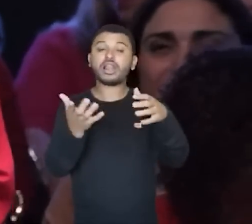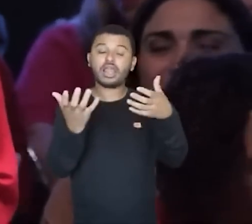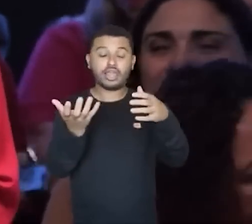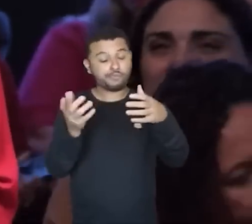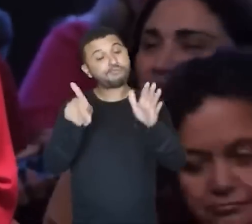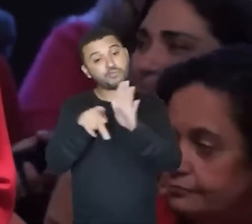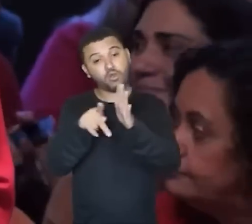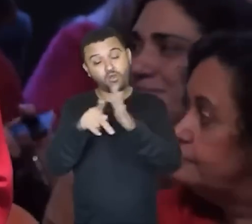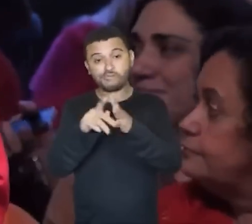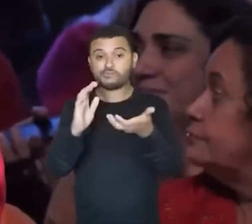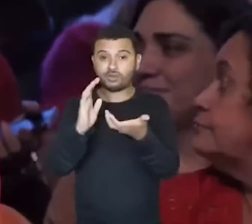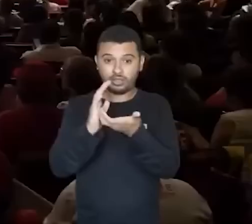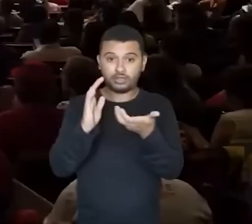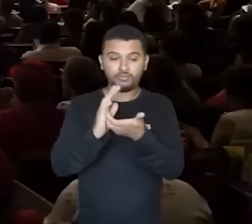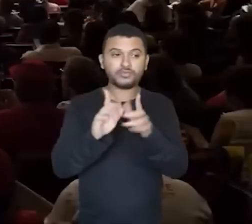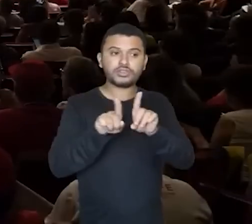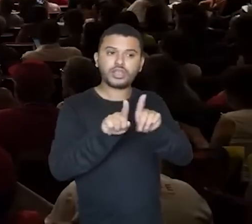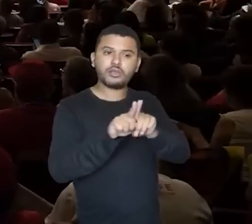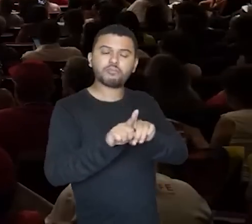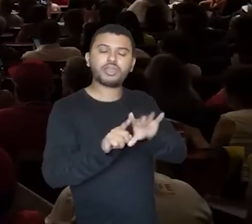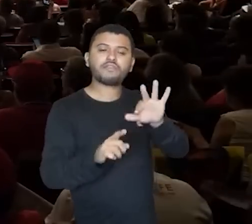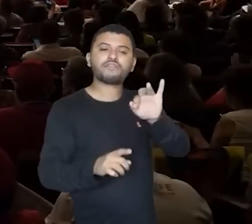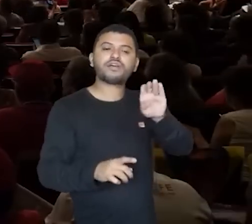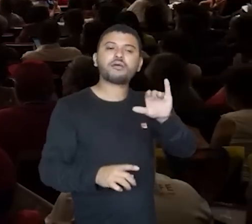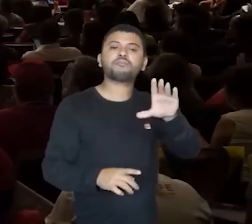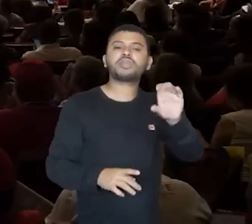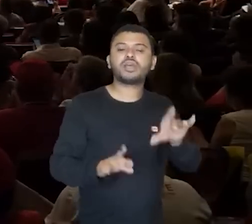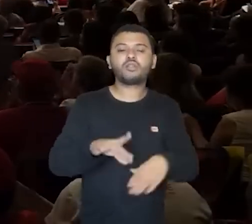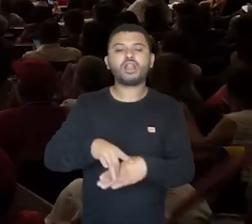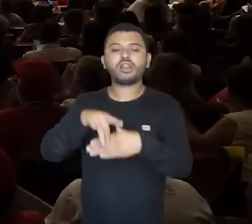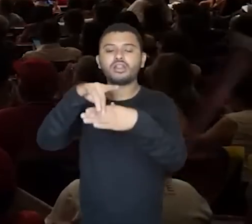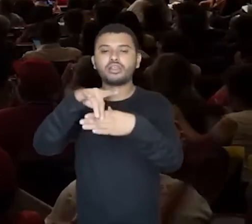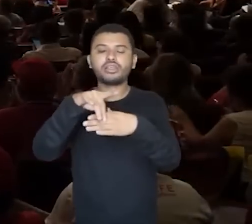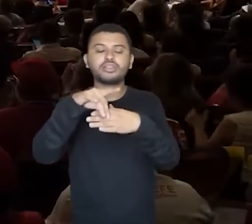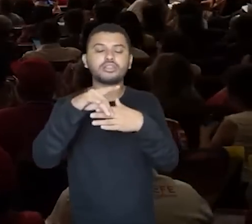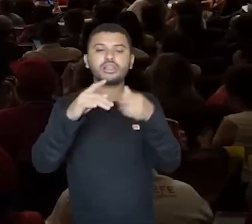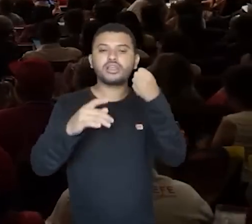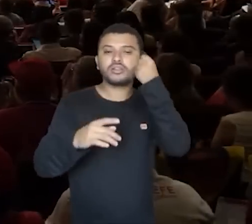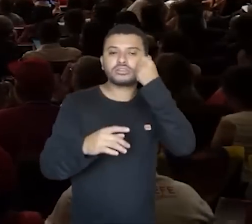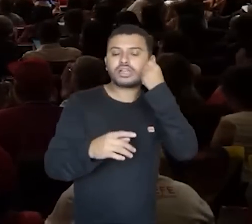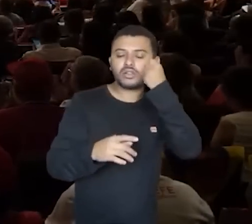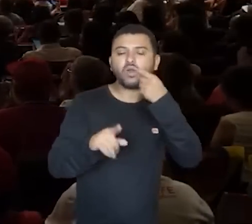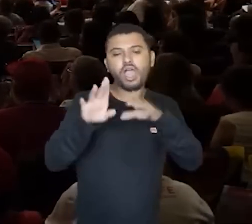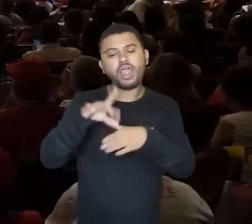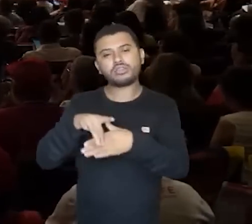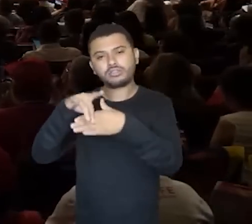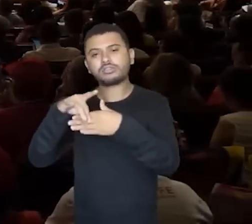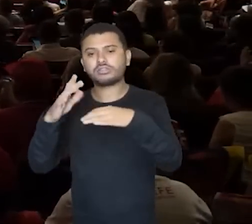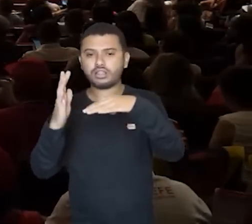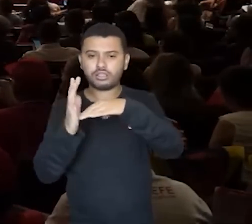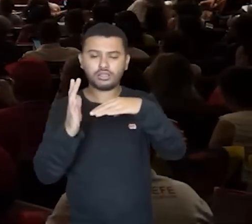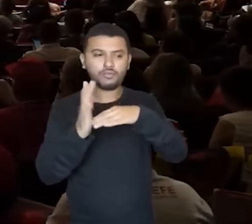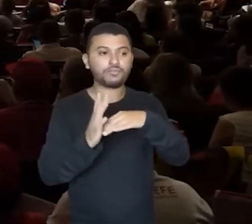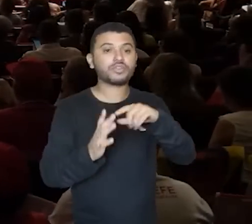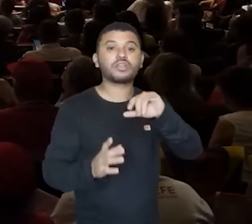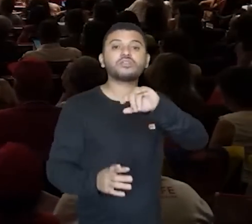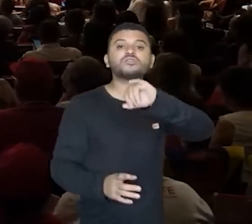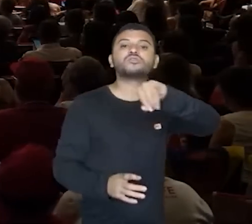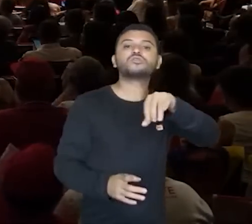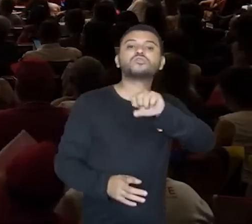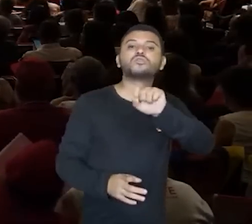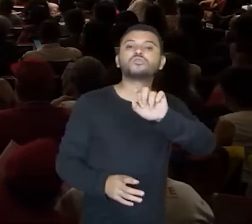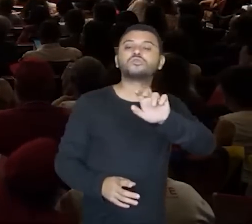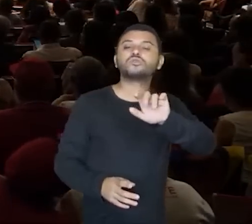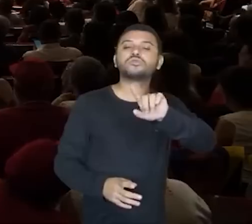do Fabiano Contarato, nosso líder no Senado da República, do José Guimarães, nosso líder